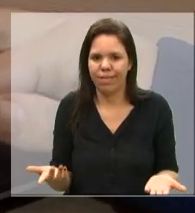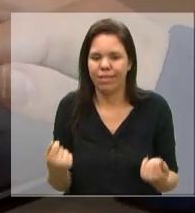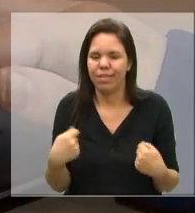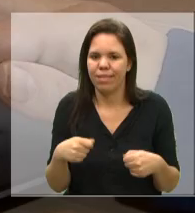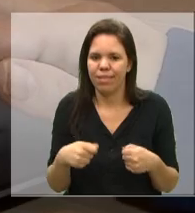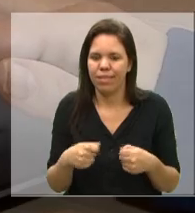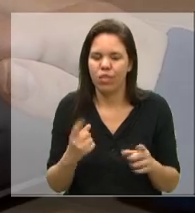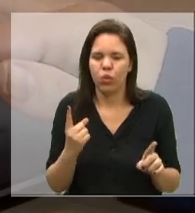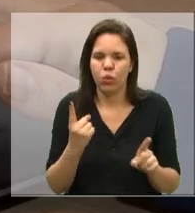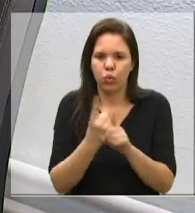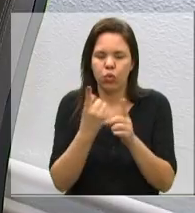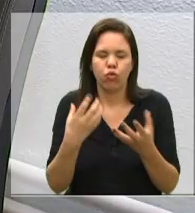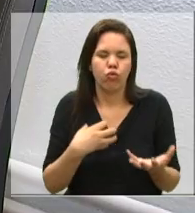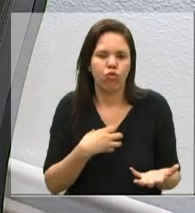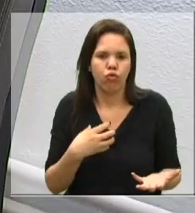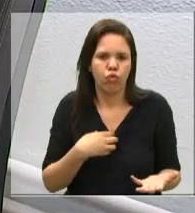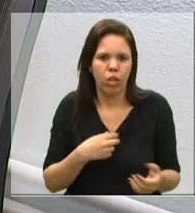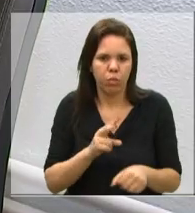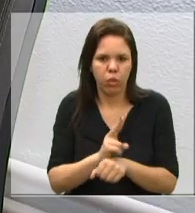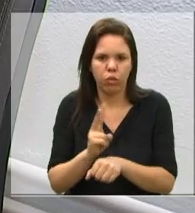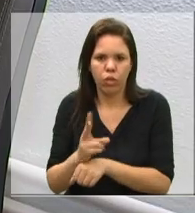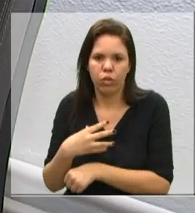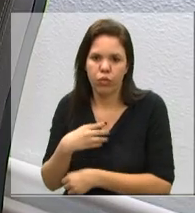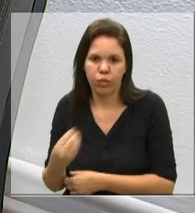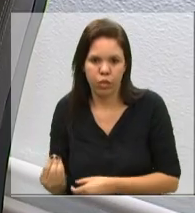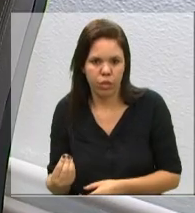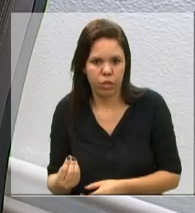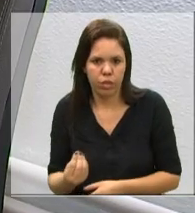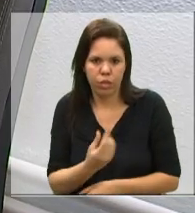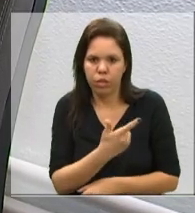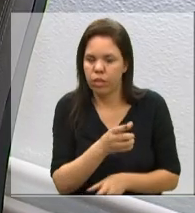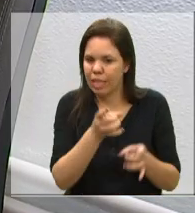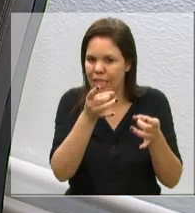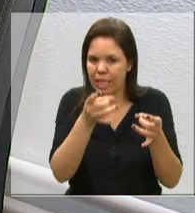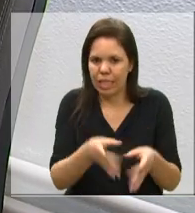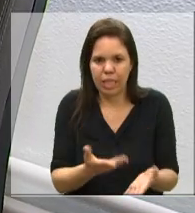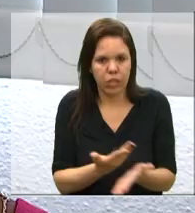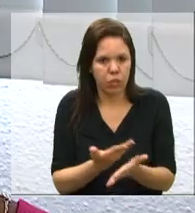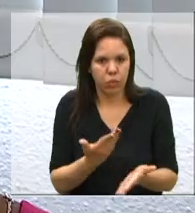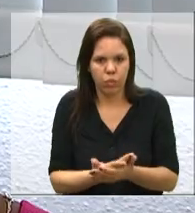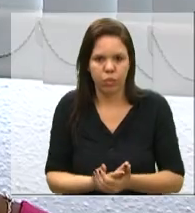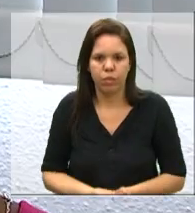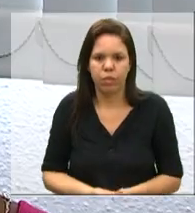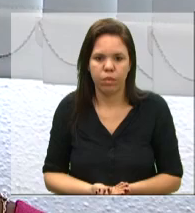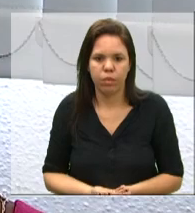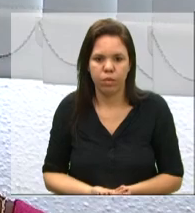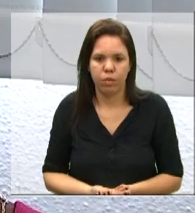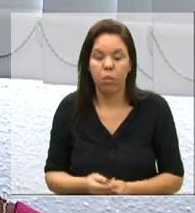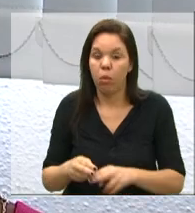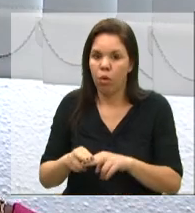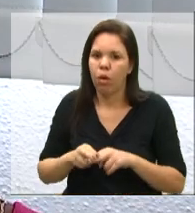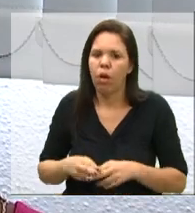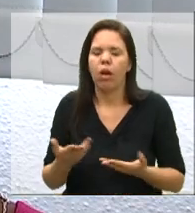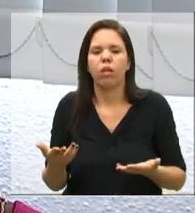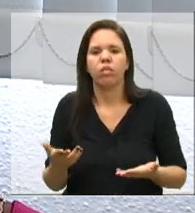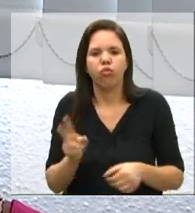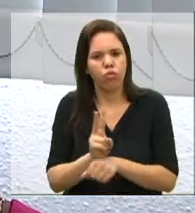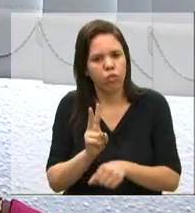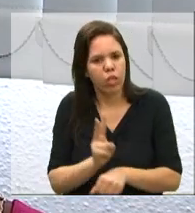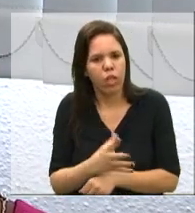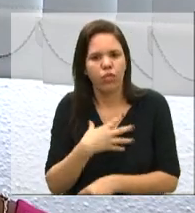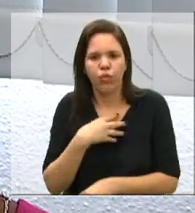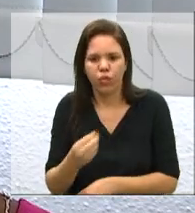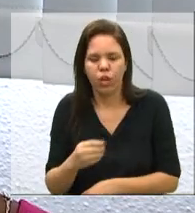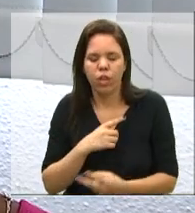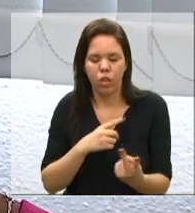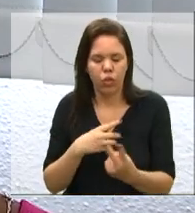que encontrar a fórmula para cuidar dos filhos sem abandonar os estudos. Por causa da maternidade, né? Por conta da maternidade, tenho um